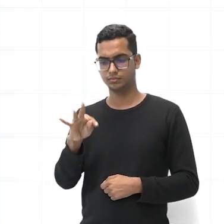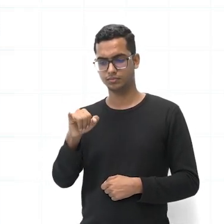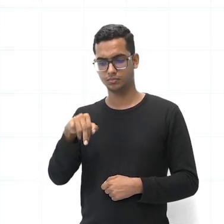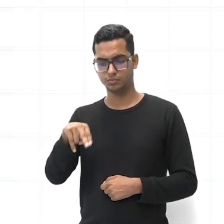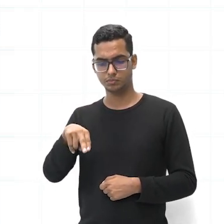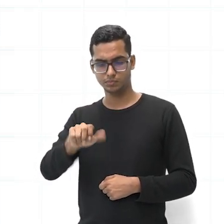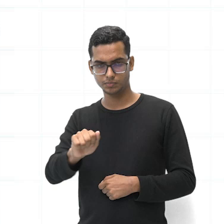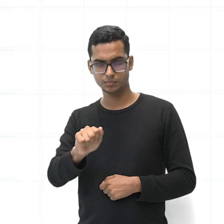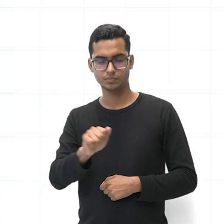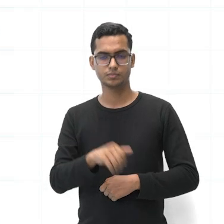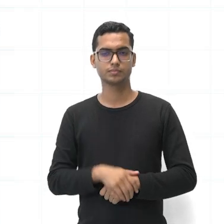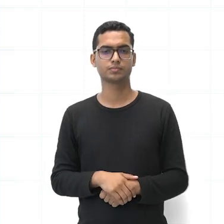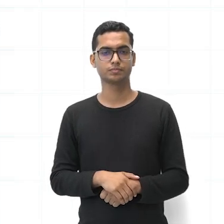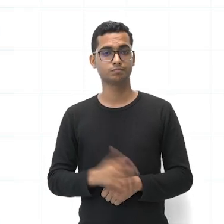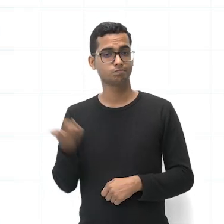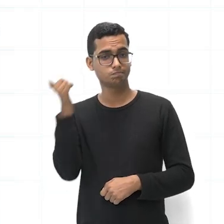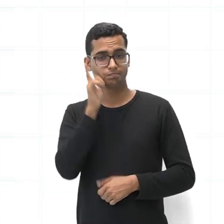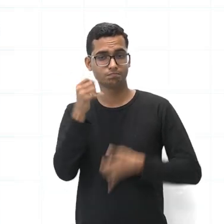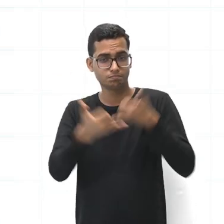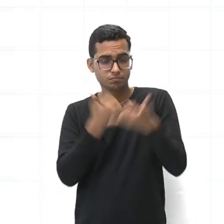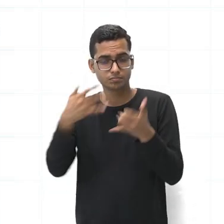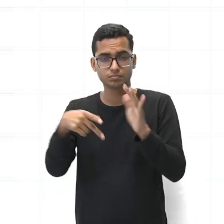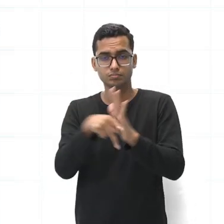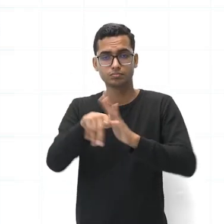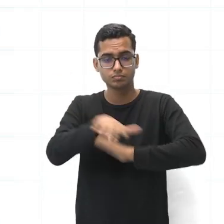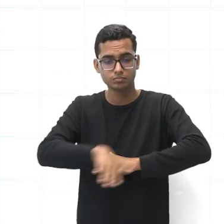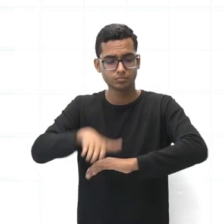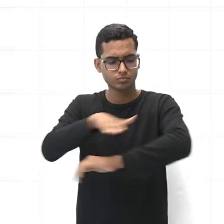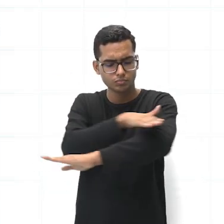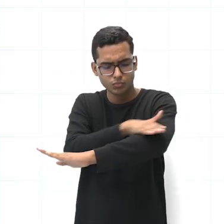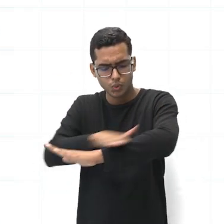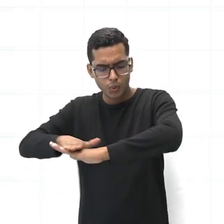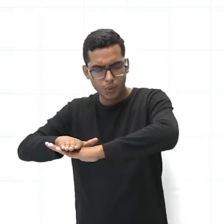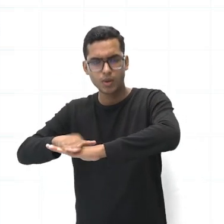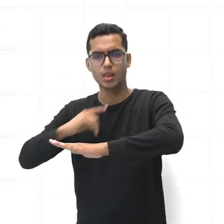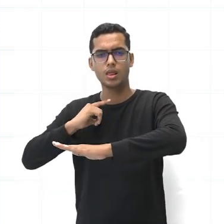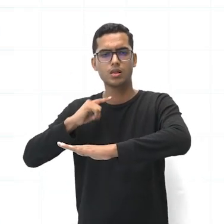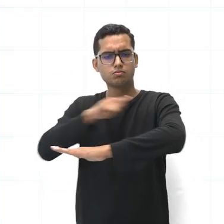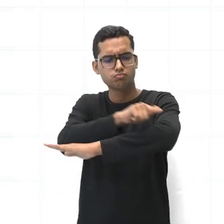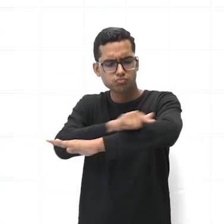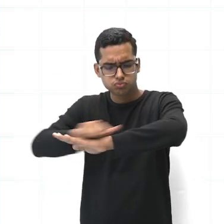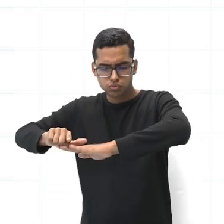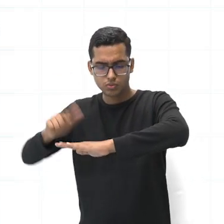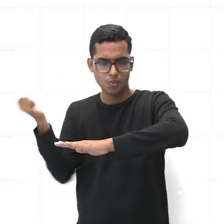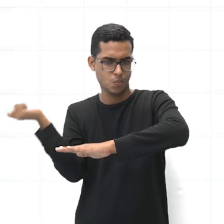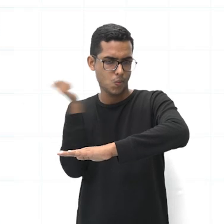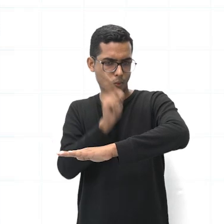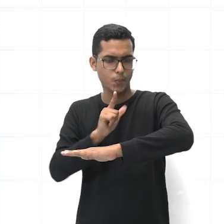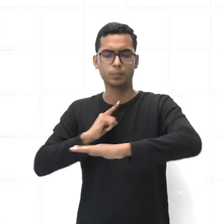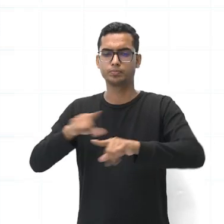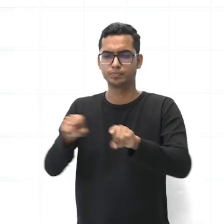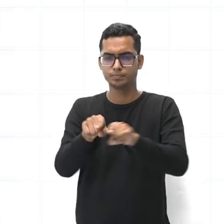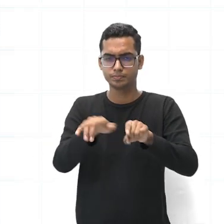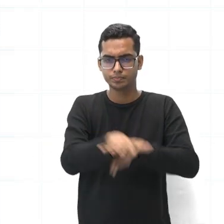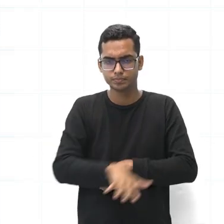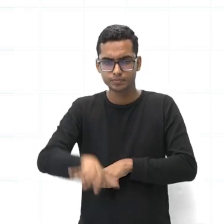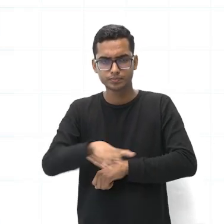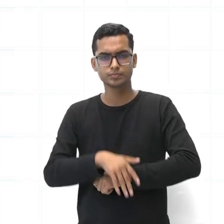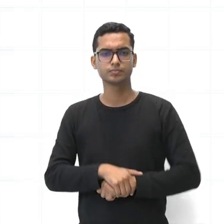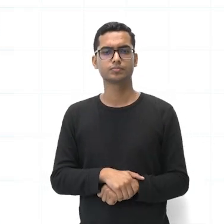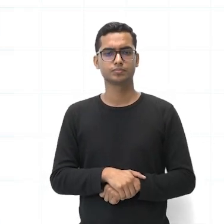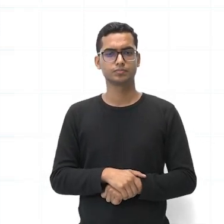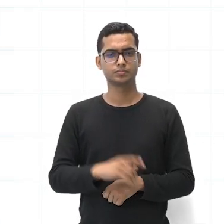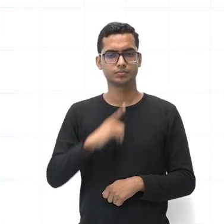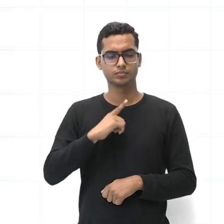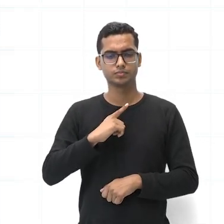na calçada, no pátio ou em outro lugar de chão liso. Primeiramente, faz uma linha que é demarcada